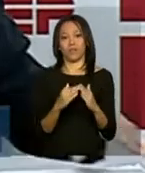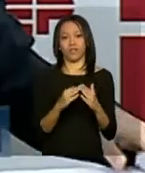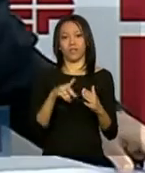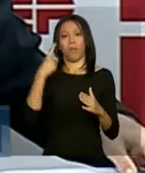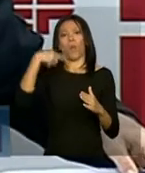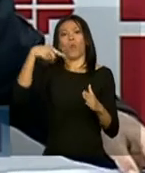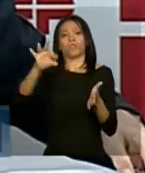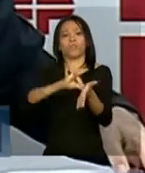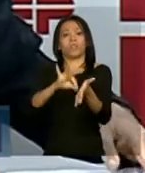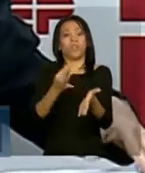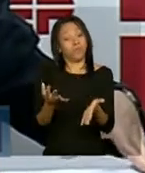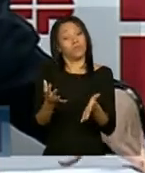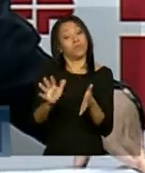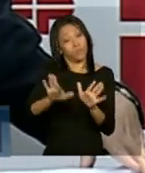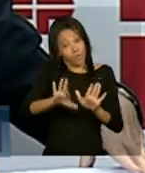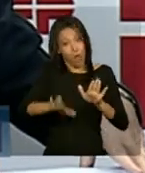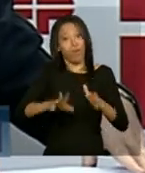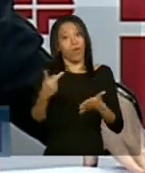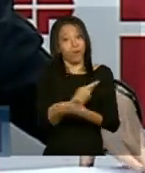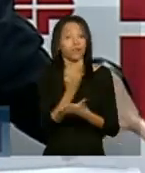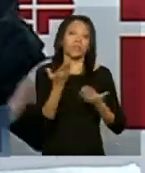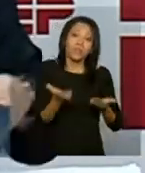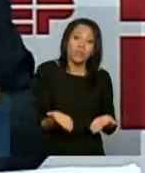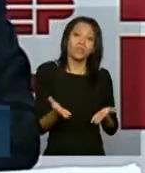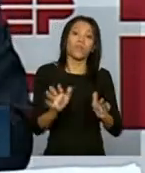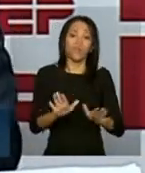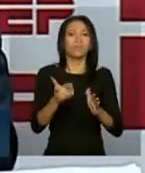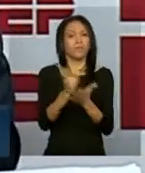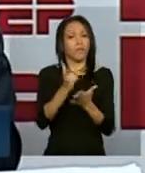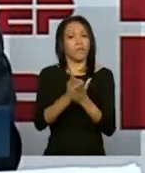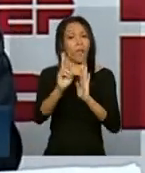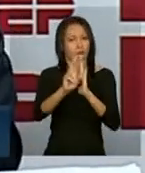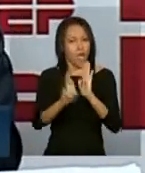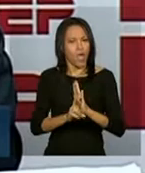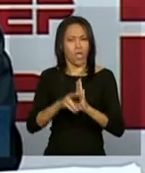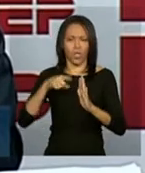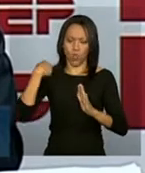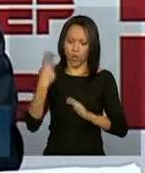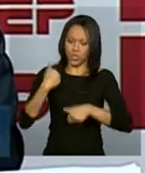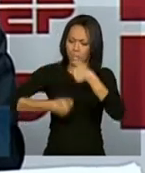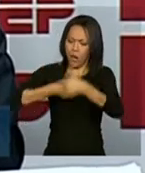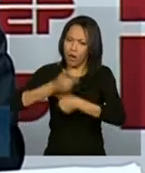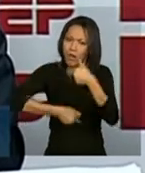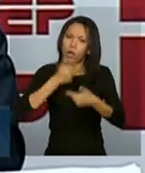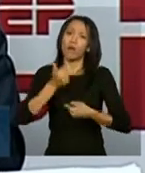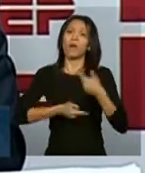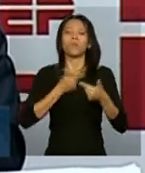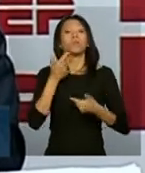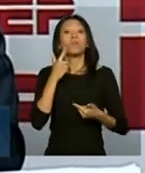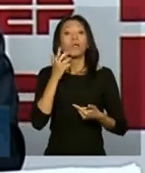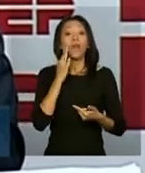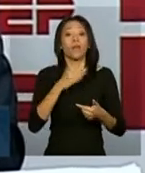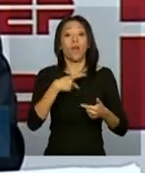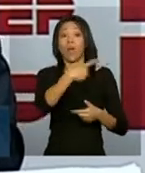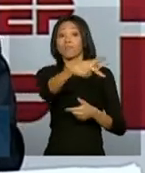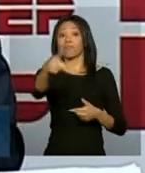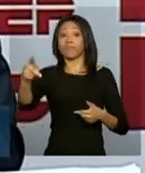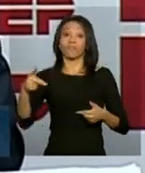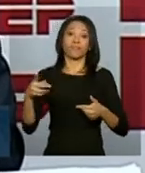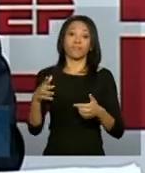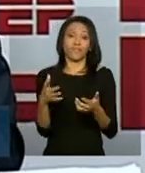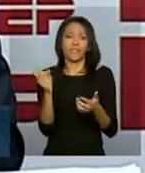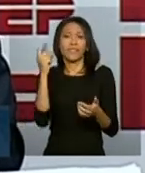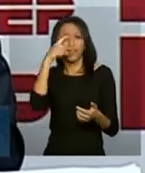ter tido aí uma pequena diferença, mas o padrão é sempre esse. Todo esforço que nós fizemos foram 30 quilômetros. Agora, tem casos muito